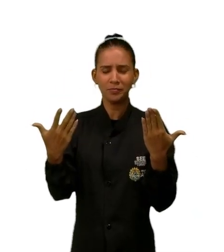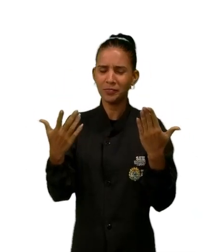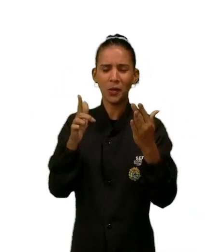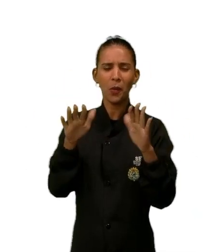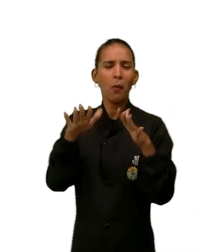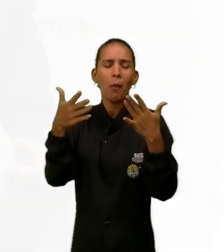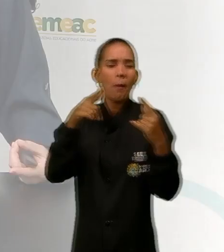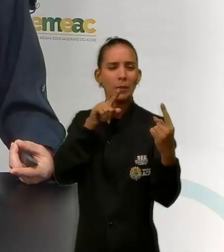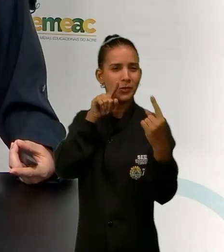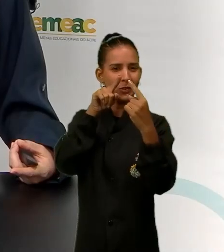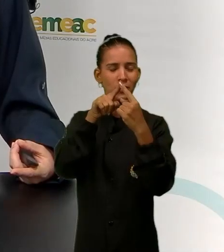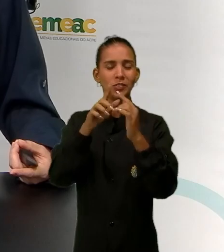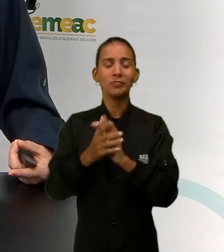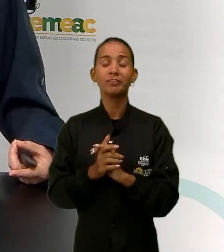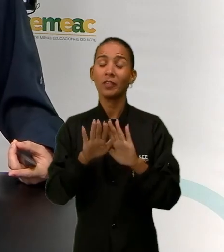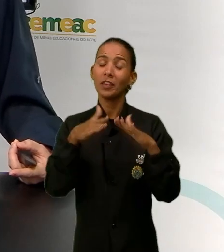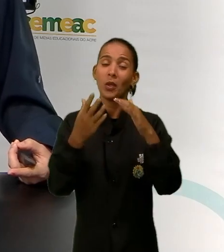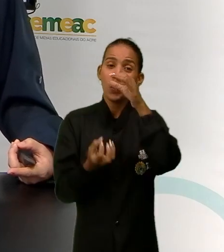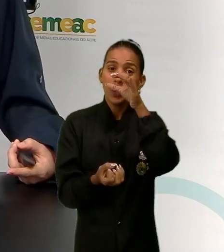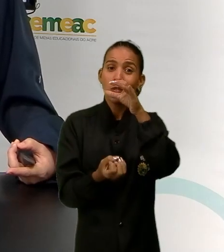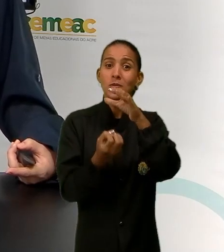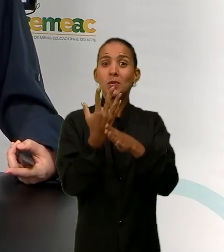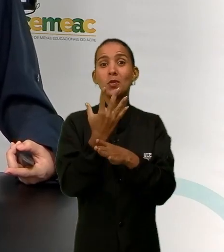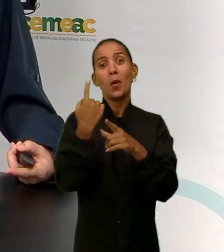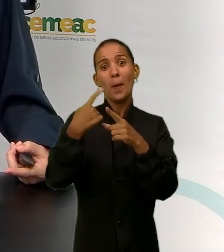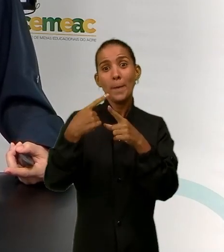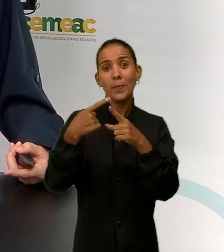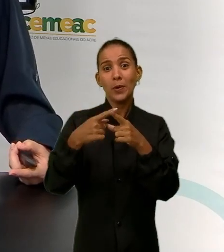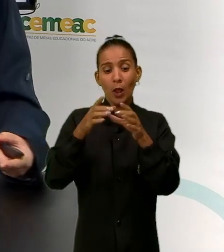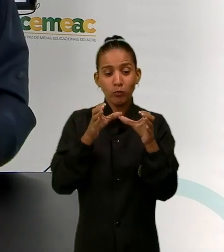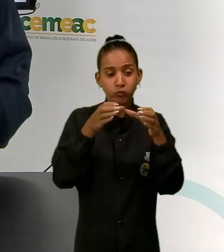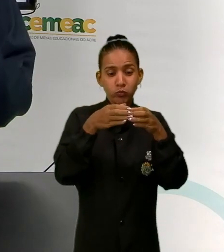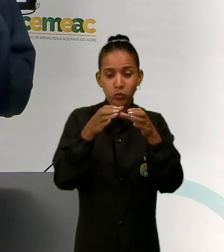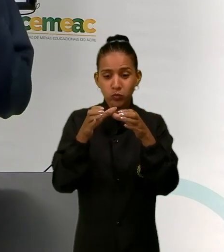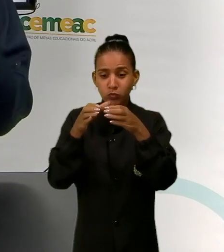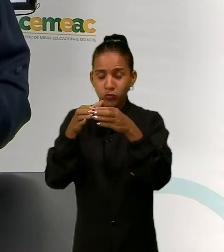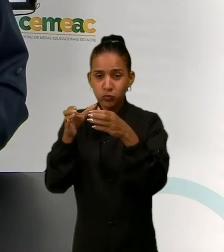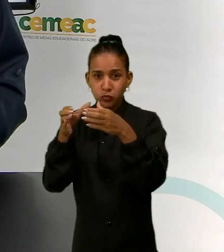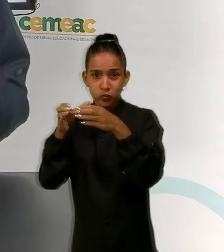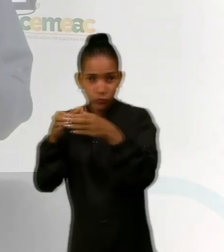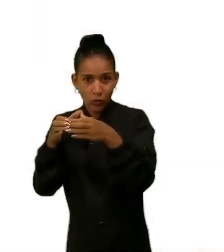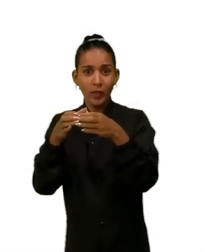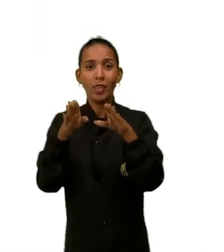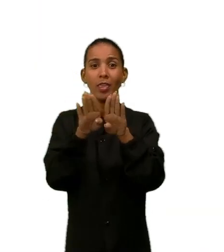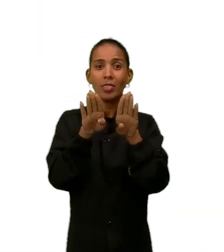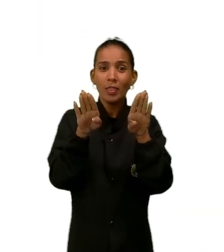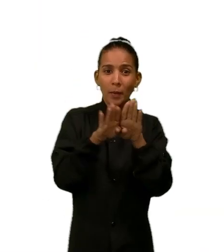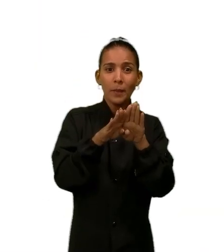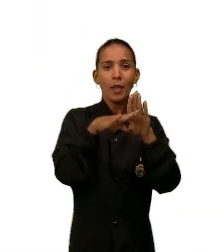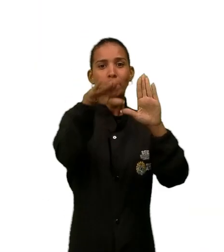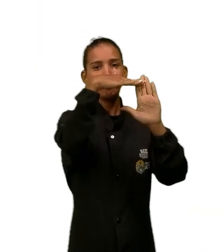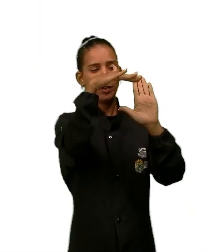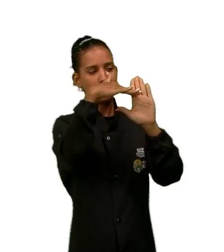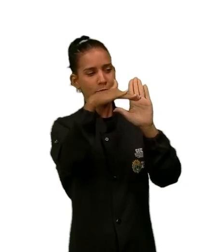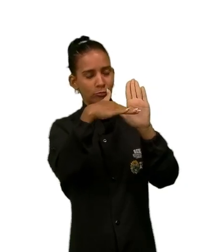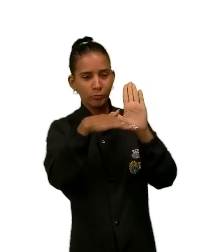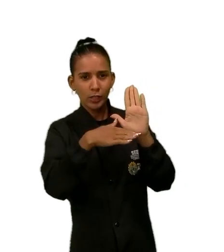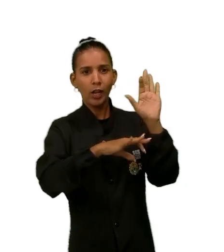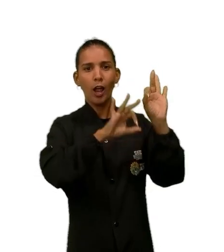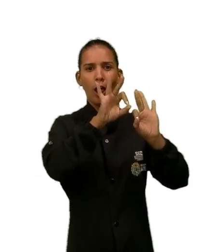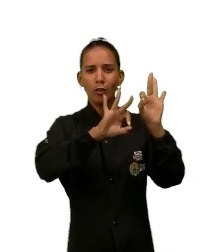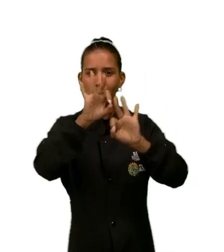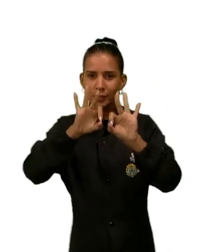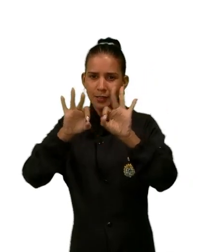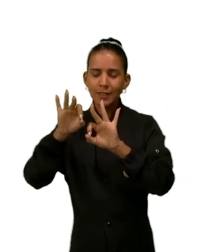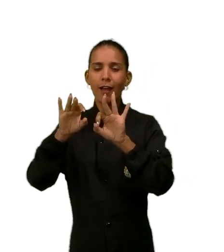periódica? Então, ela surgiu ali para agrupar, classificar todas as informações que a gente precisa ali como